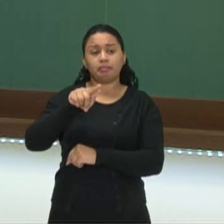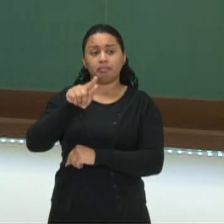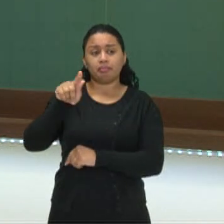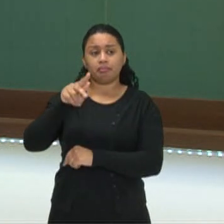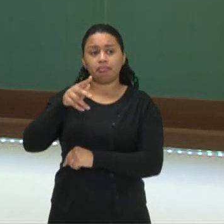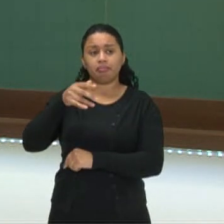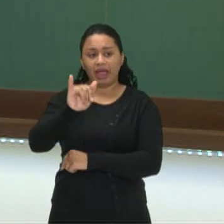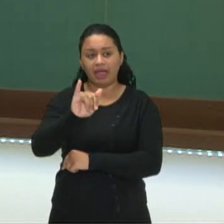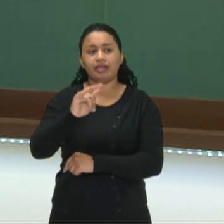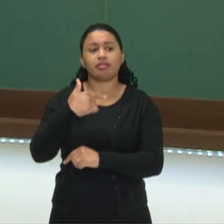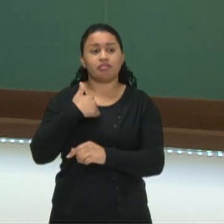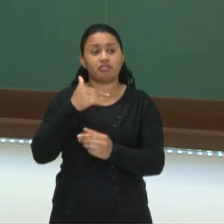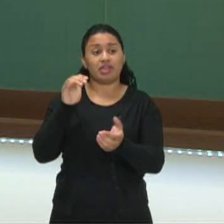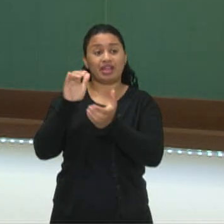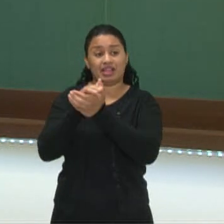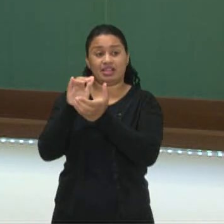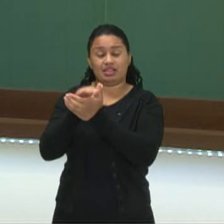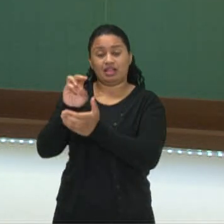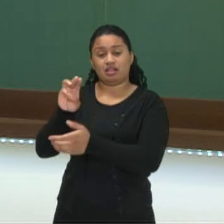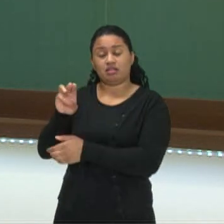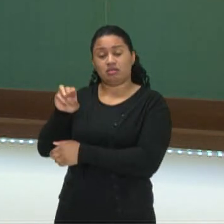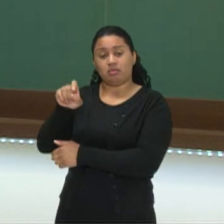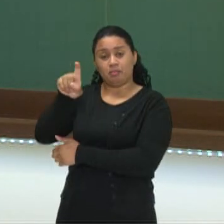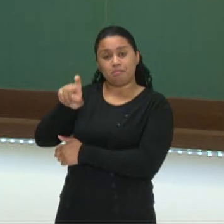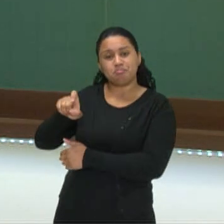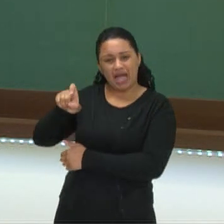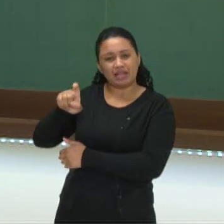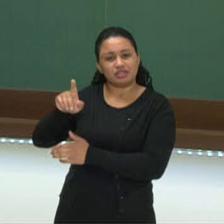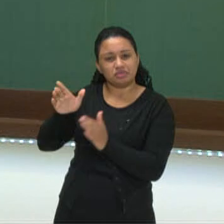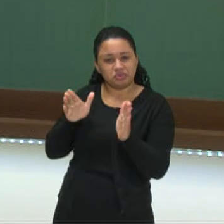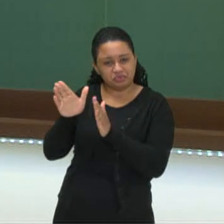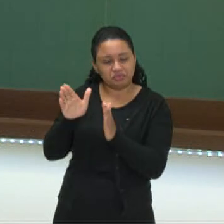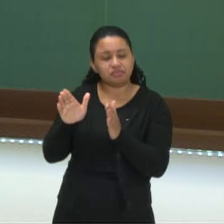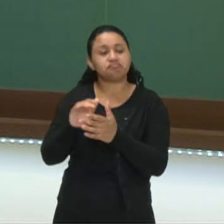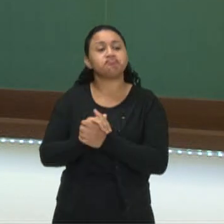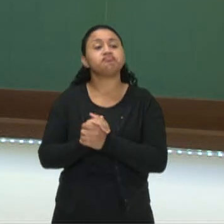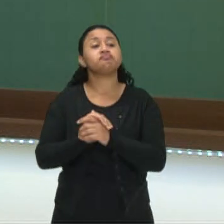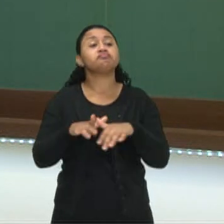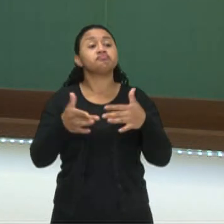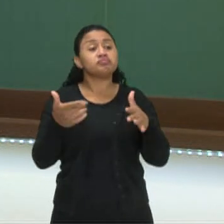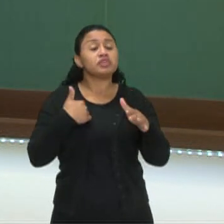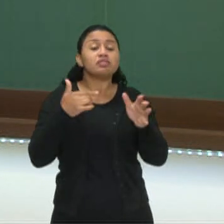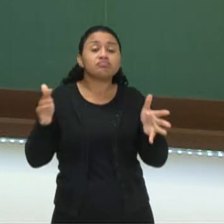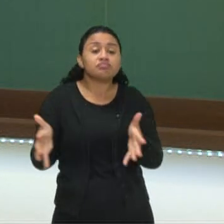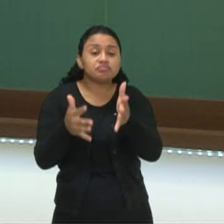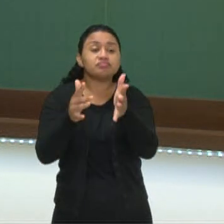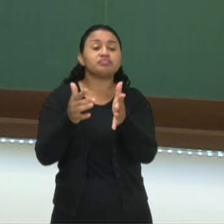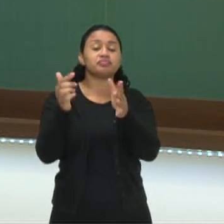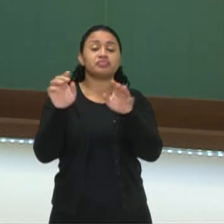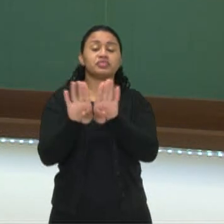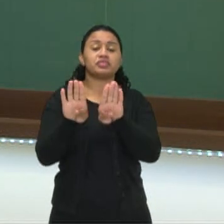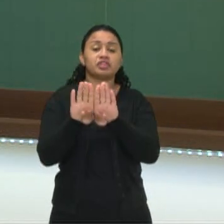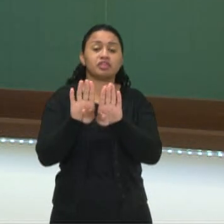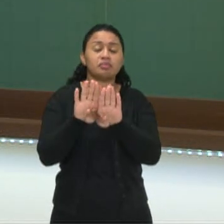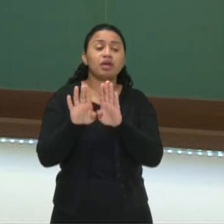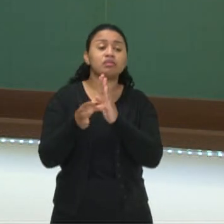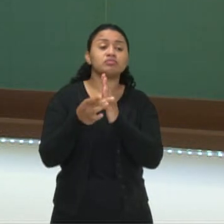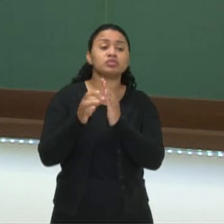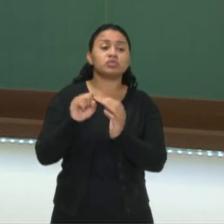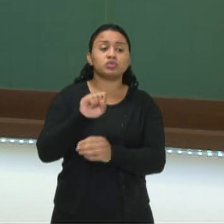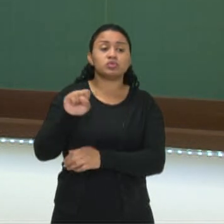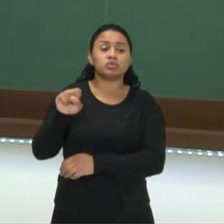isso que a Peg ela foi uma grande incentivadora do surrealismo e também do expressionismo abstrato que está surgindo agora nesse